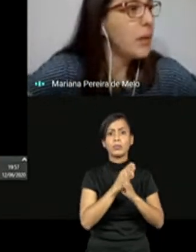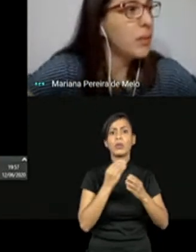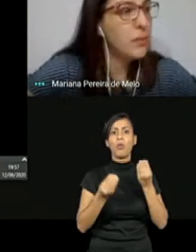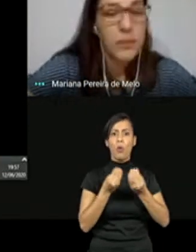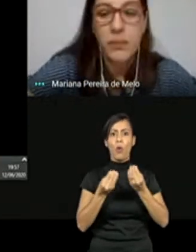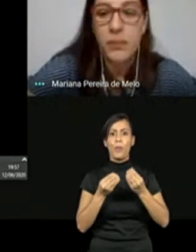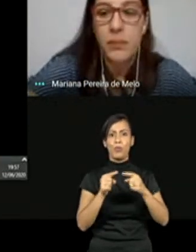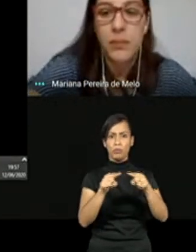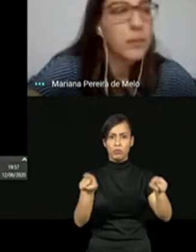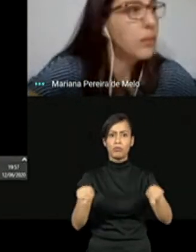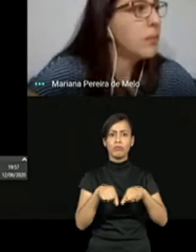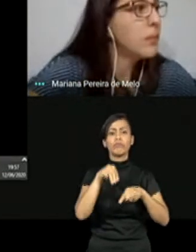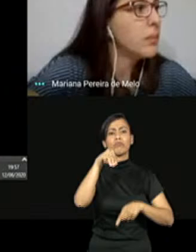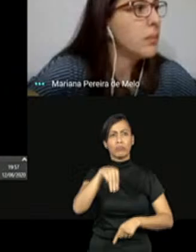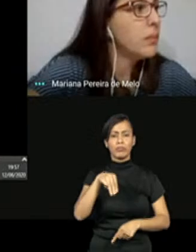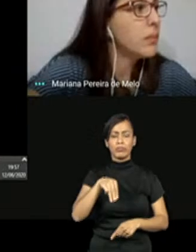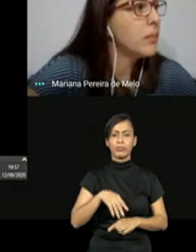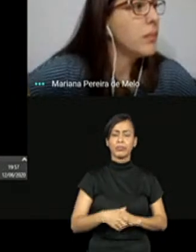perdão.